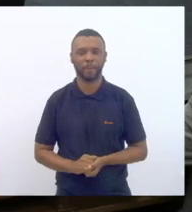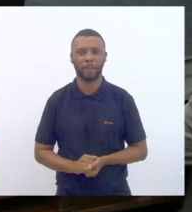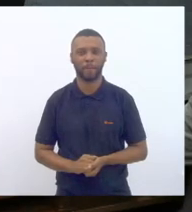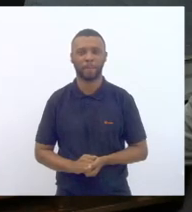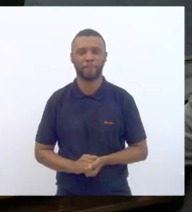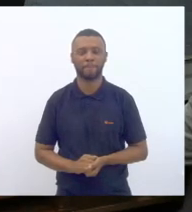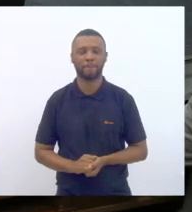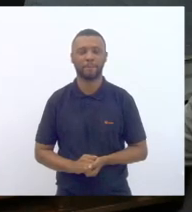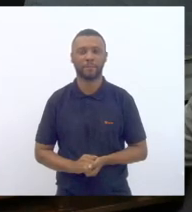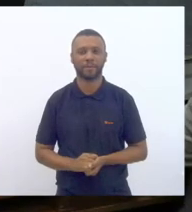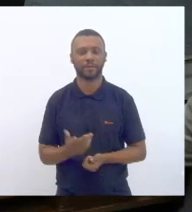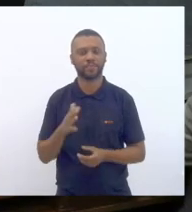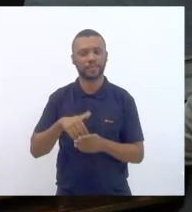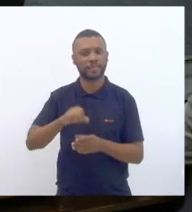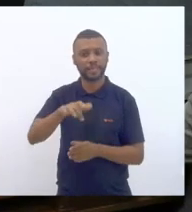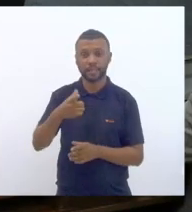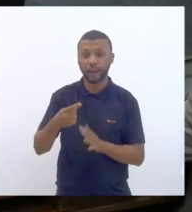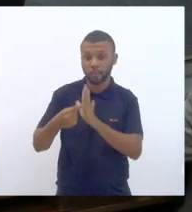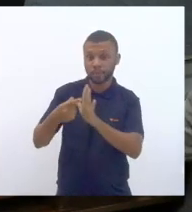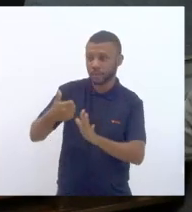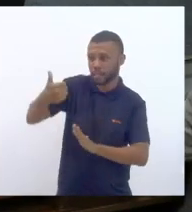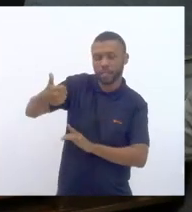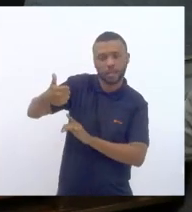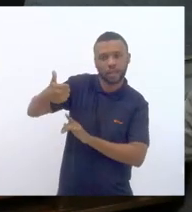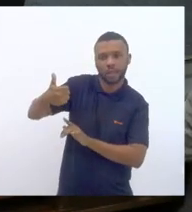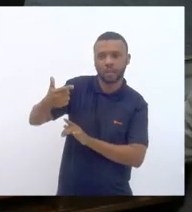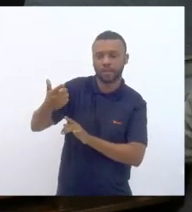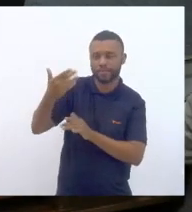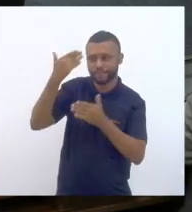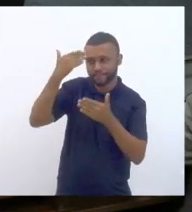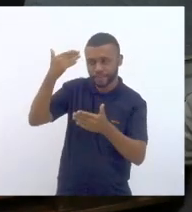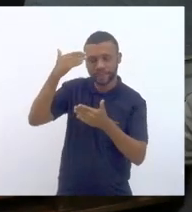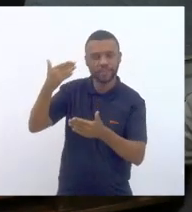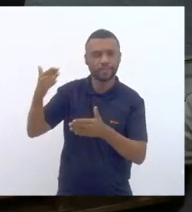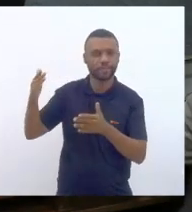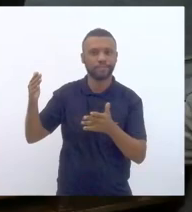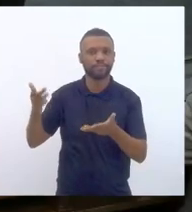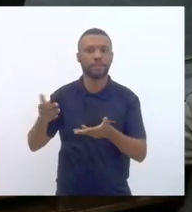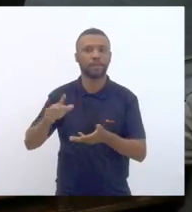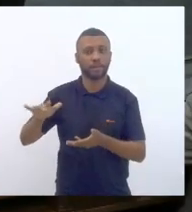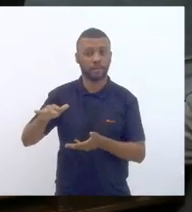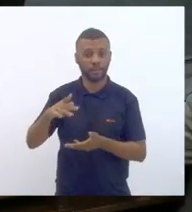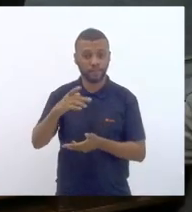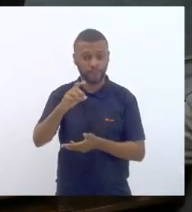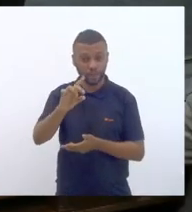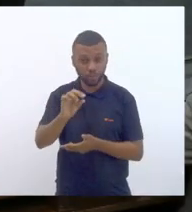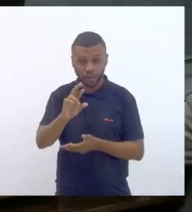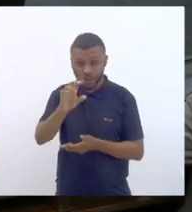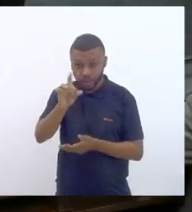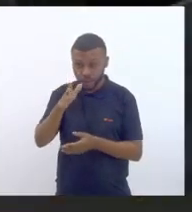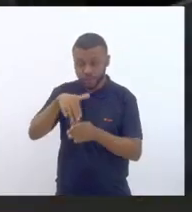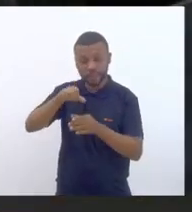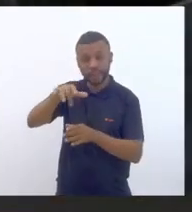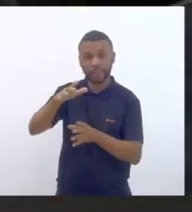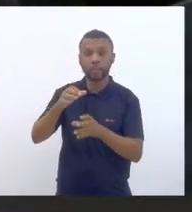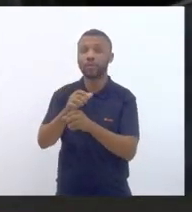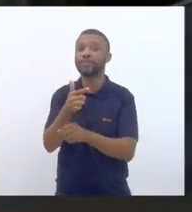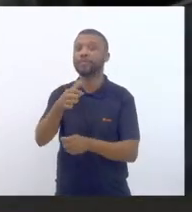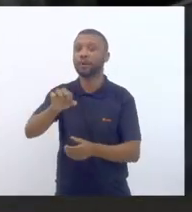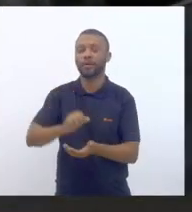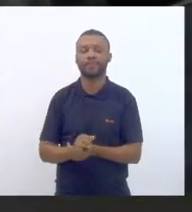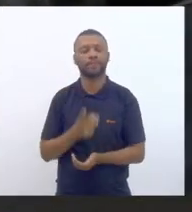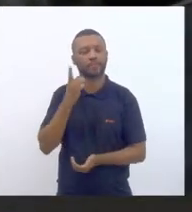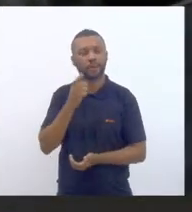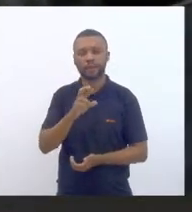Deputado Pedro, vota sim. Está fazendo um gesto aqui, vota sim. Obrigado, deputado. Pedro Ricardo vota sim no vídeo 29. Deputado Renan